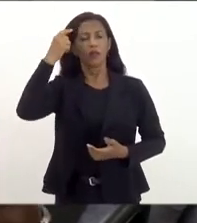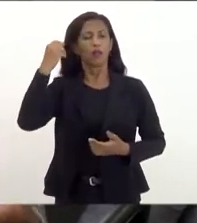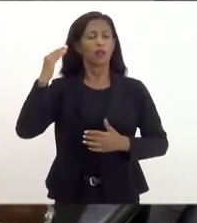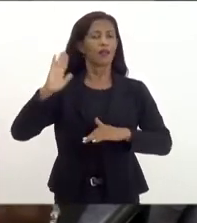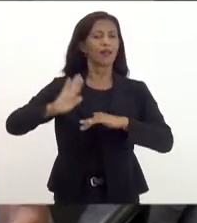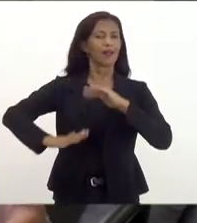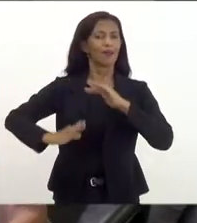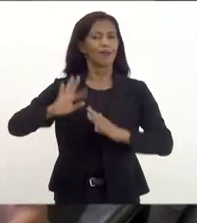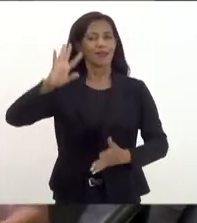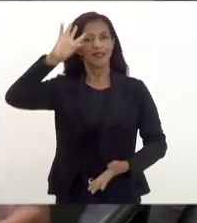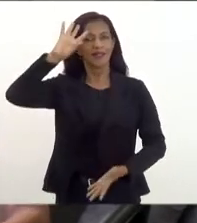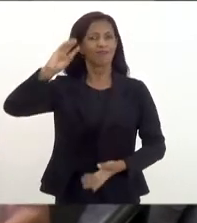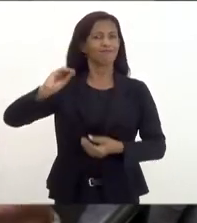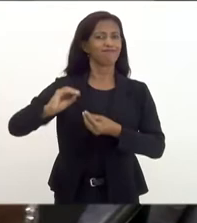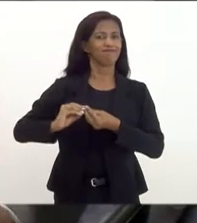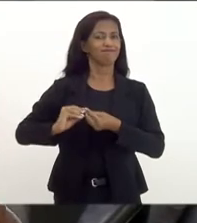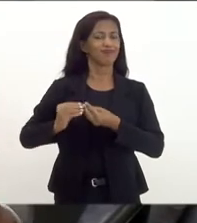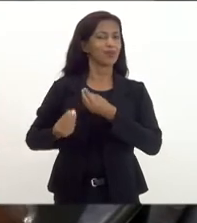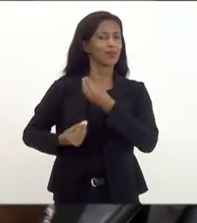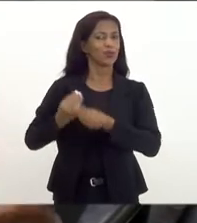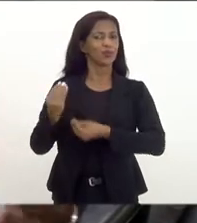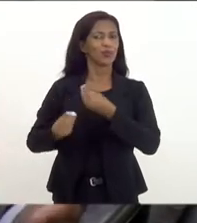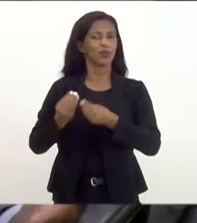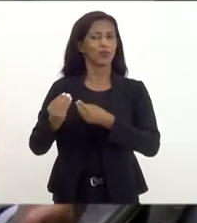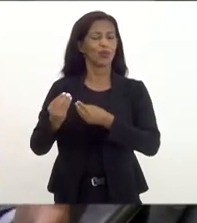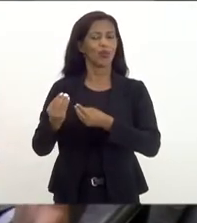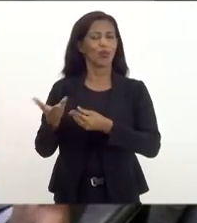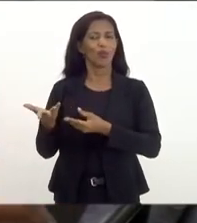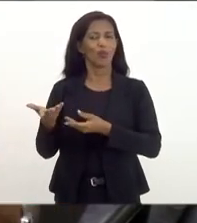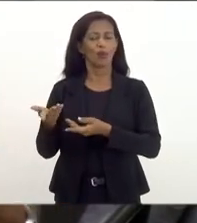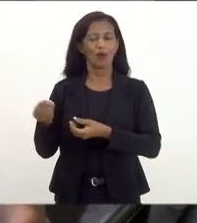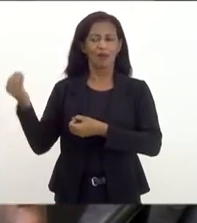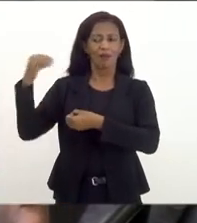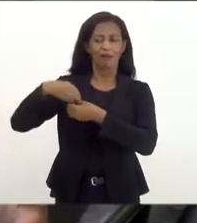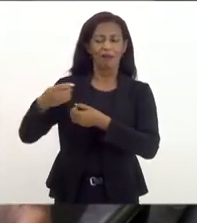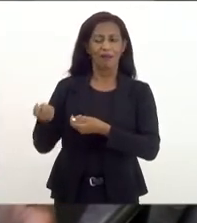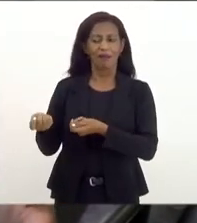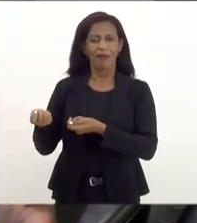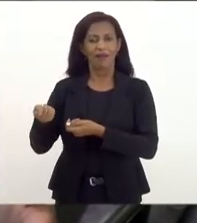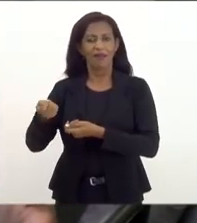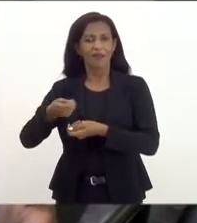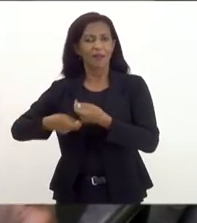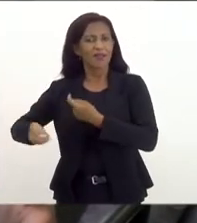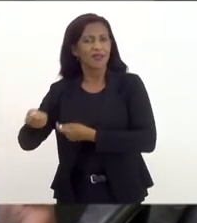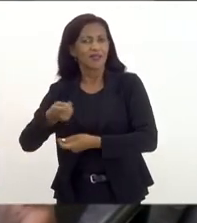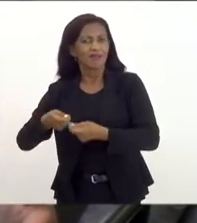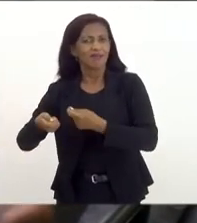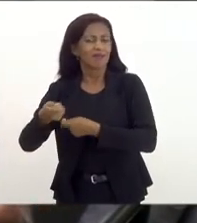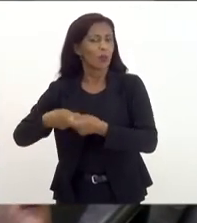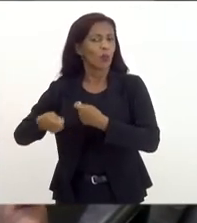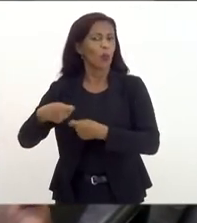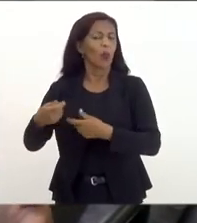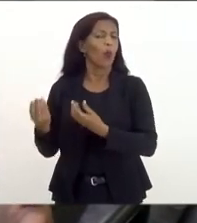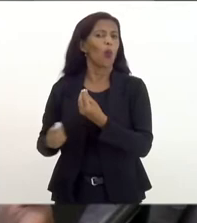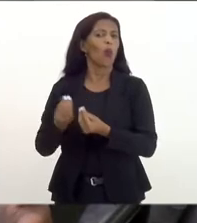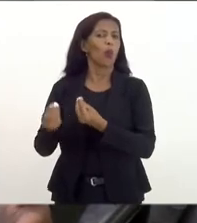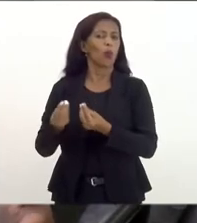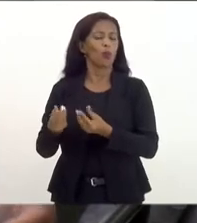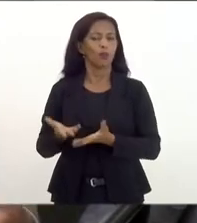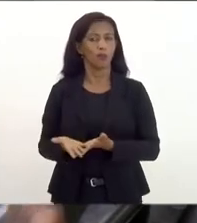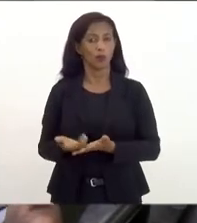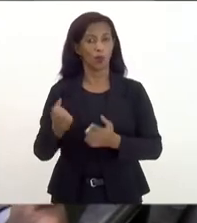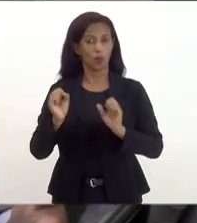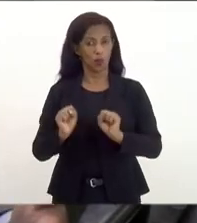capacidade EA complexidade que seriam esses procedimentos internos para serem sistematizados o que eu posso dizer